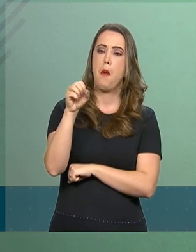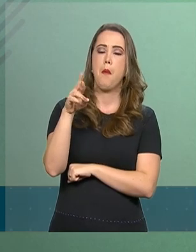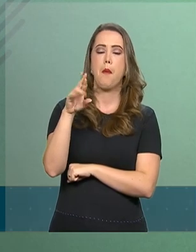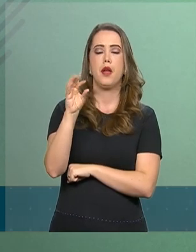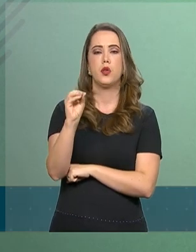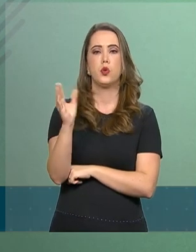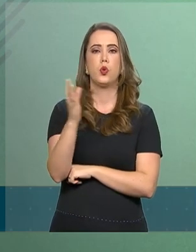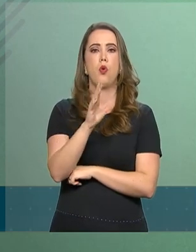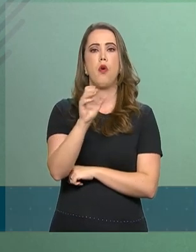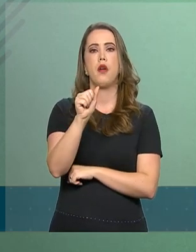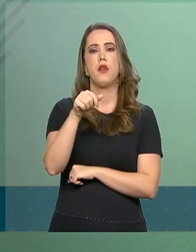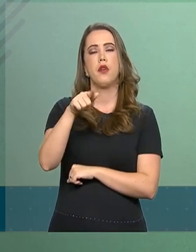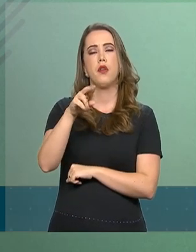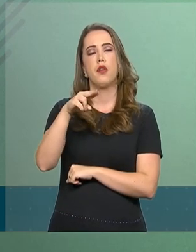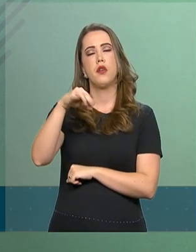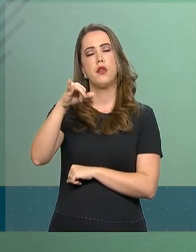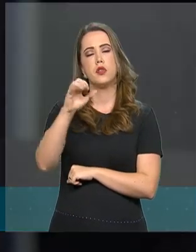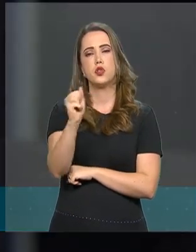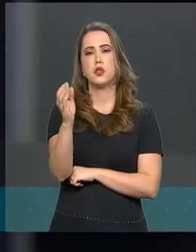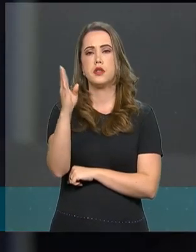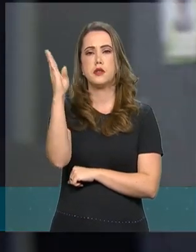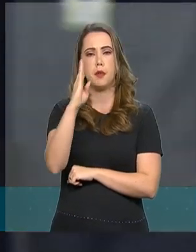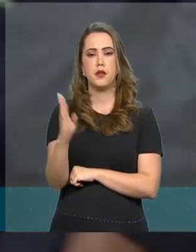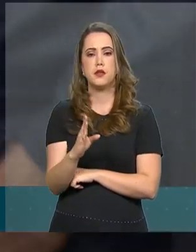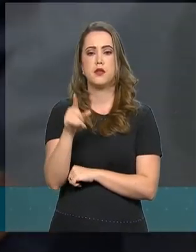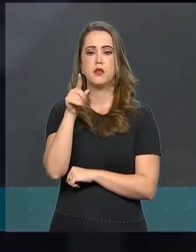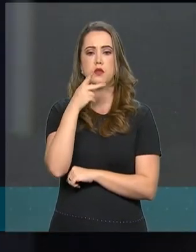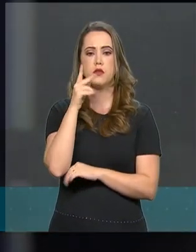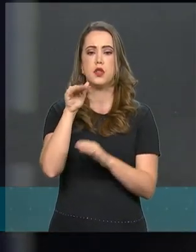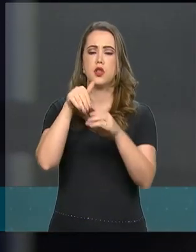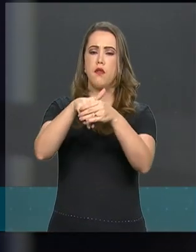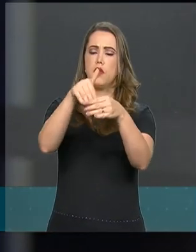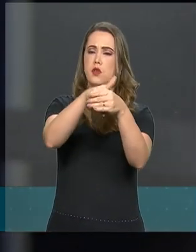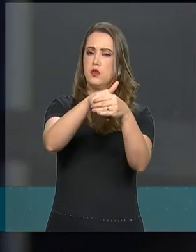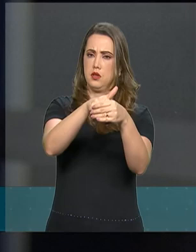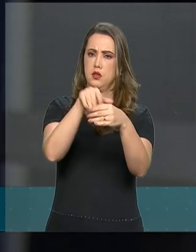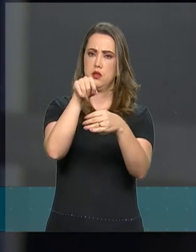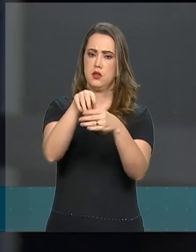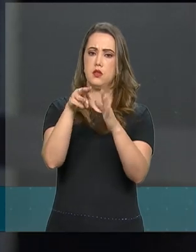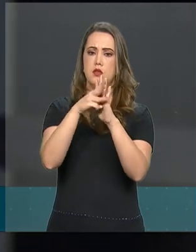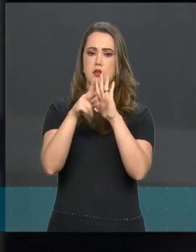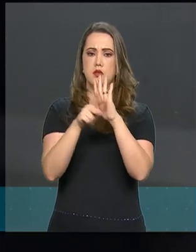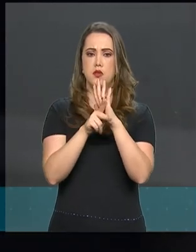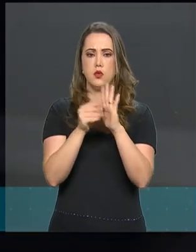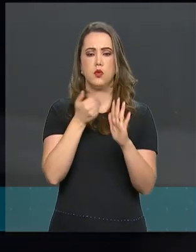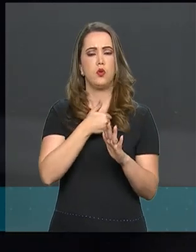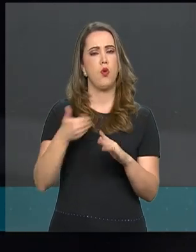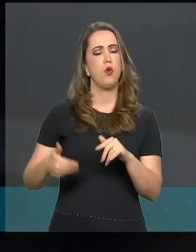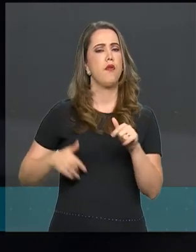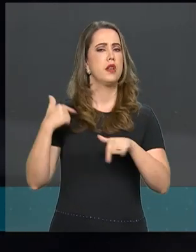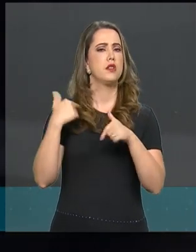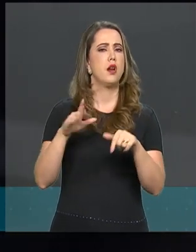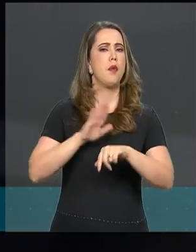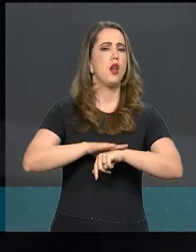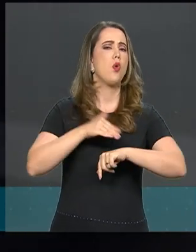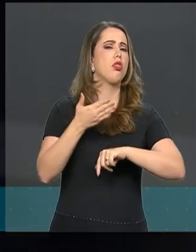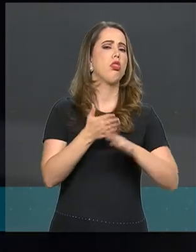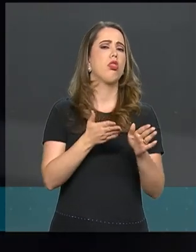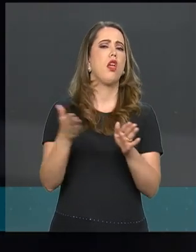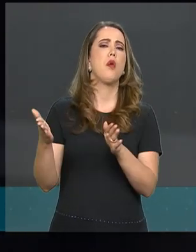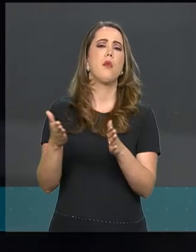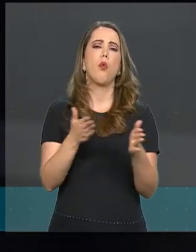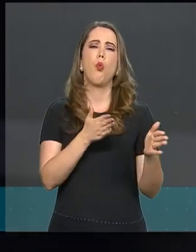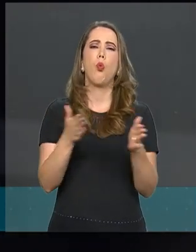brasil pelo bem é ainda sobre o tema da votação das medidas provisórias do governo trabalha com qual prazo